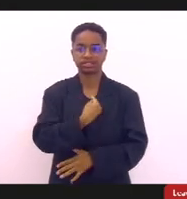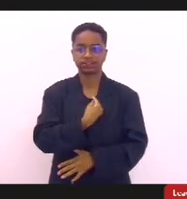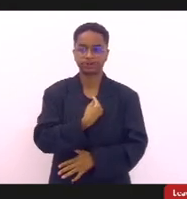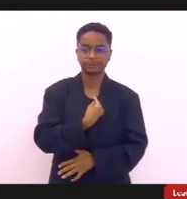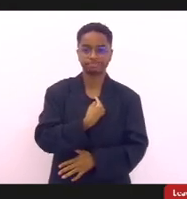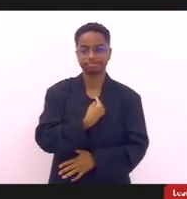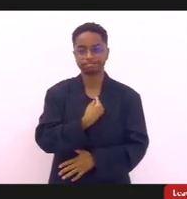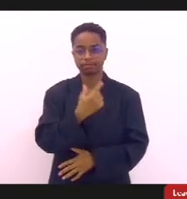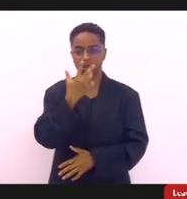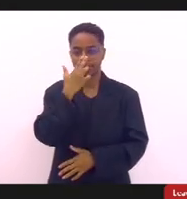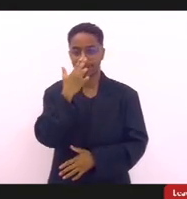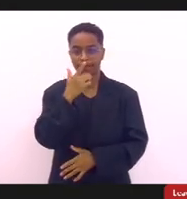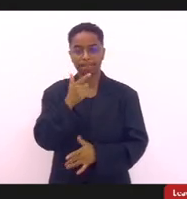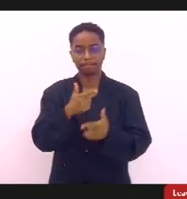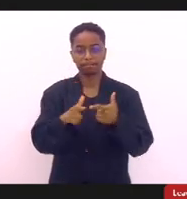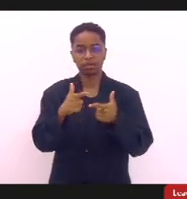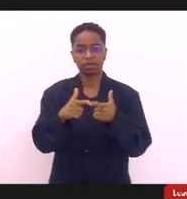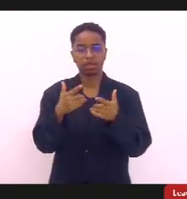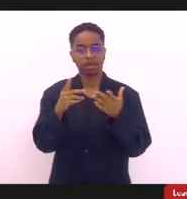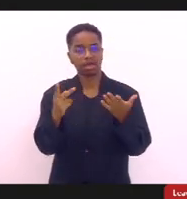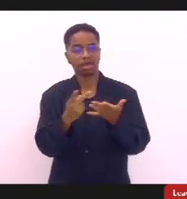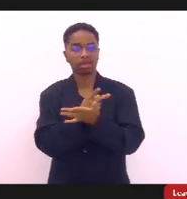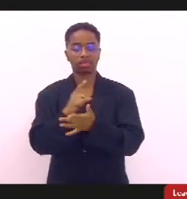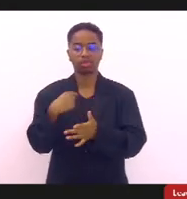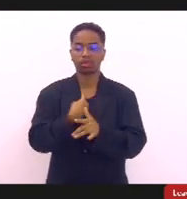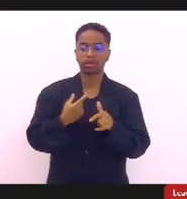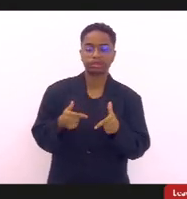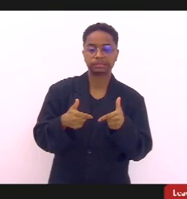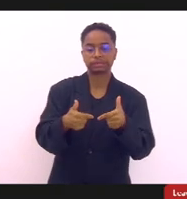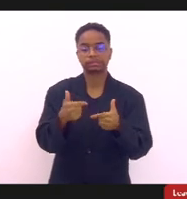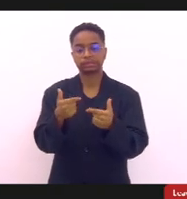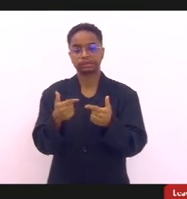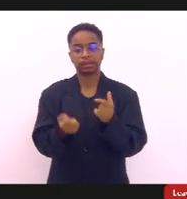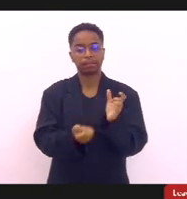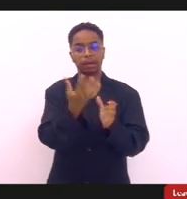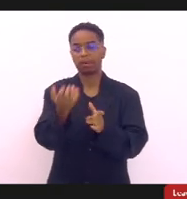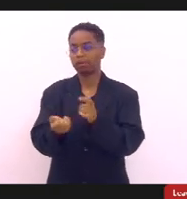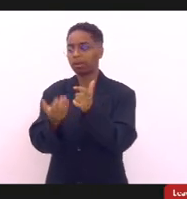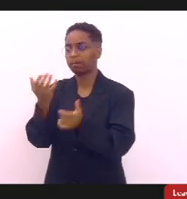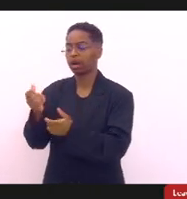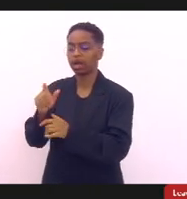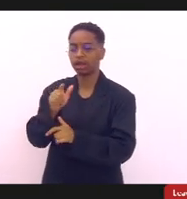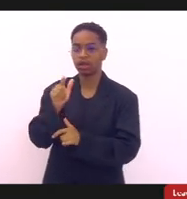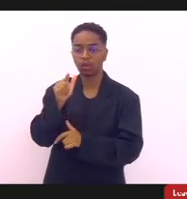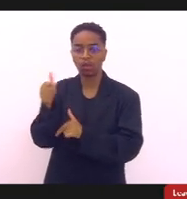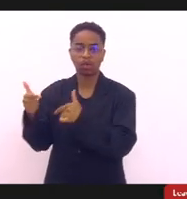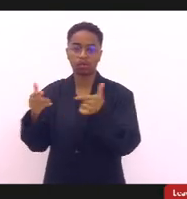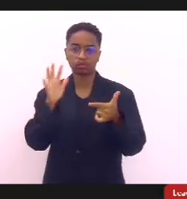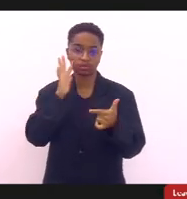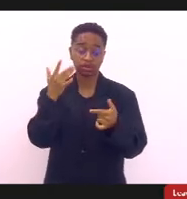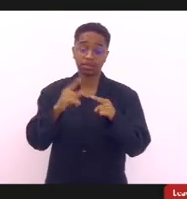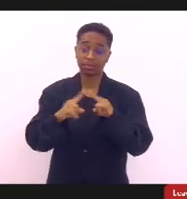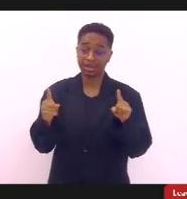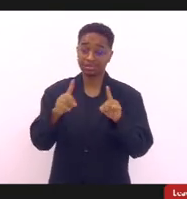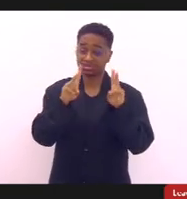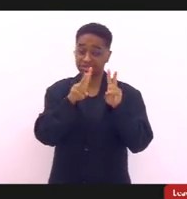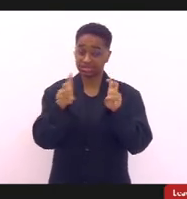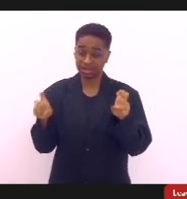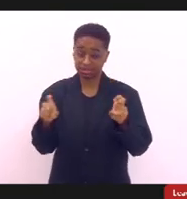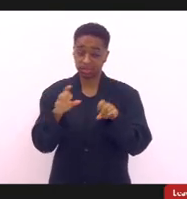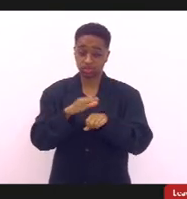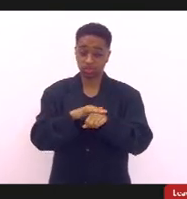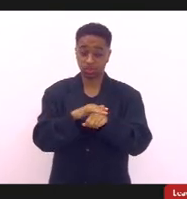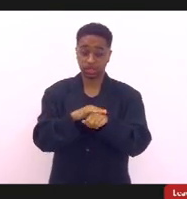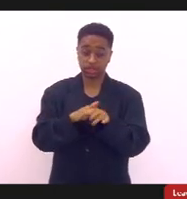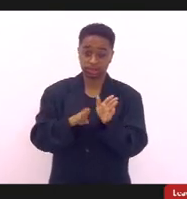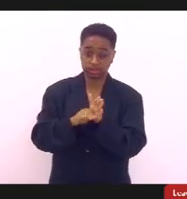sendo levado pelos problemas e reagindo aos problemas que vão emergindo. Só que eu acho que essa questão da tuberculose chegou num ponto que não tem mais como